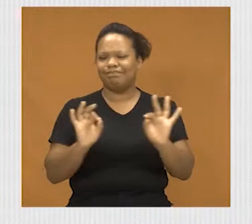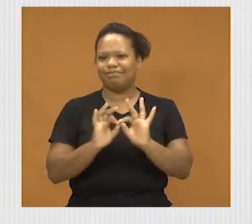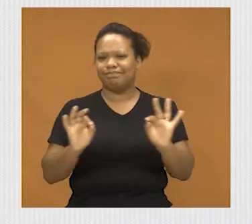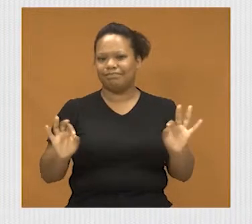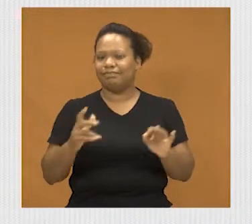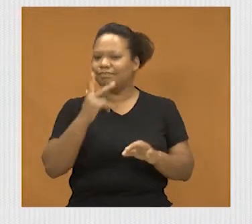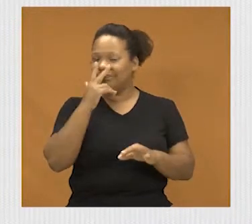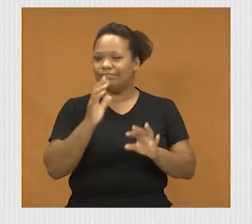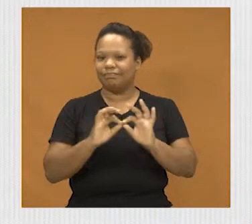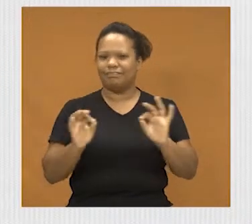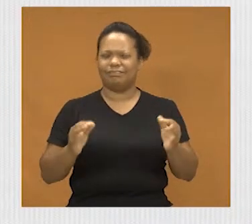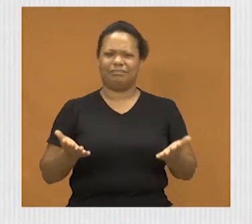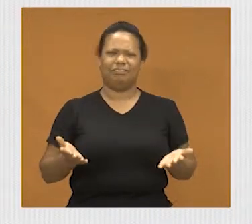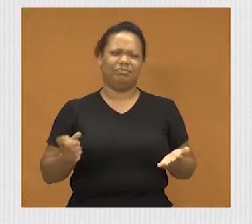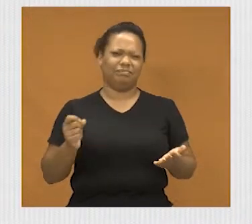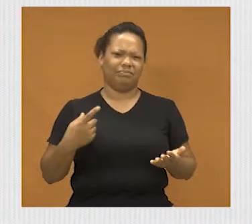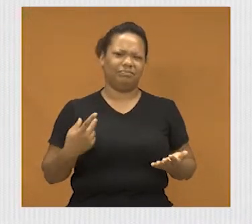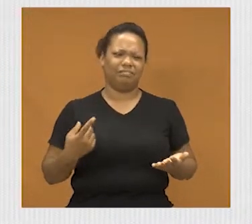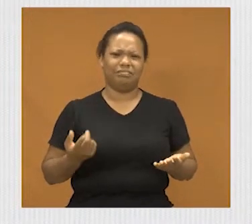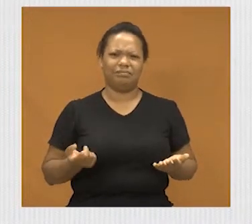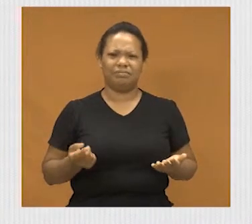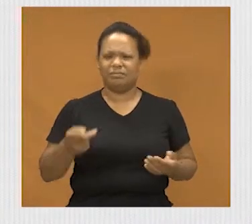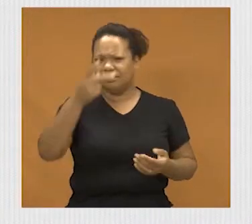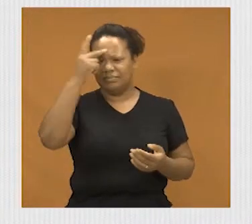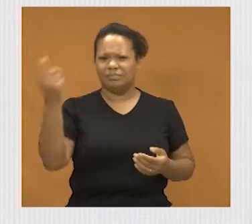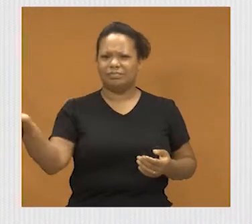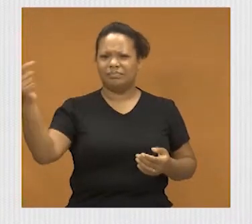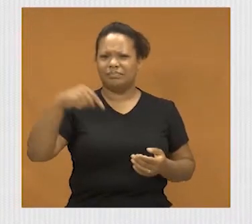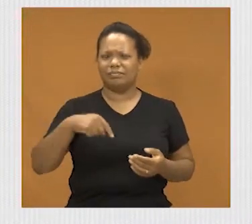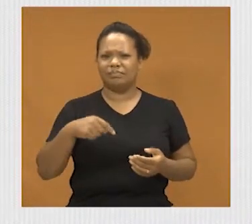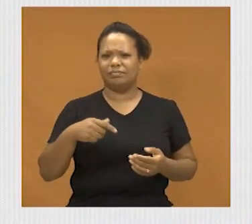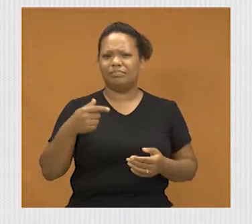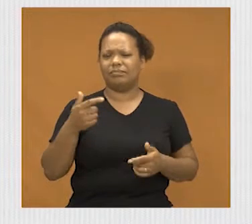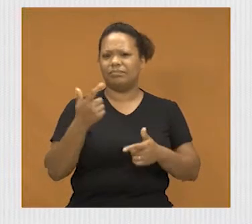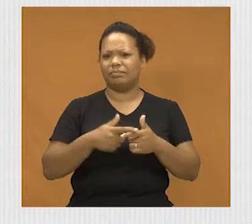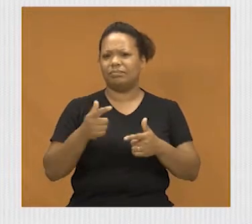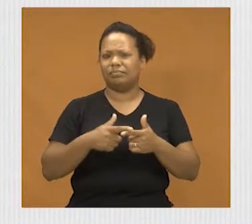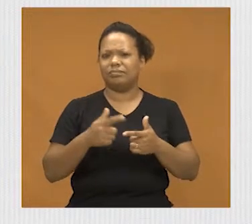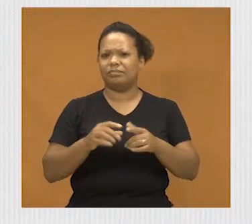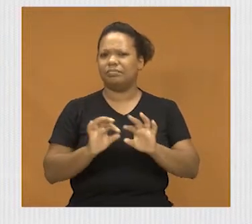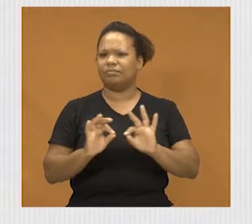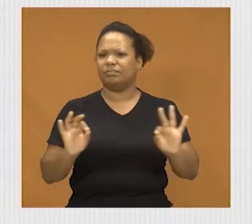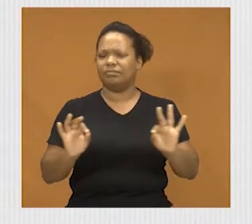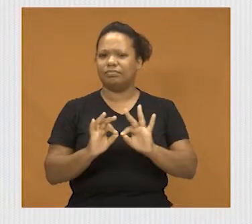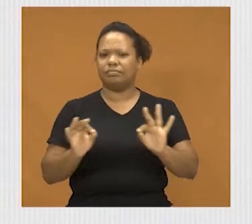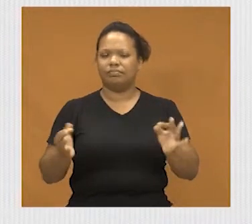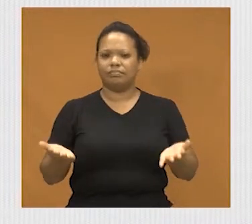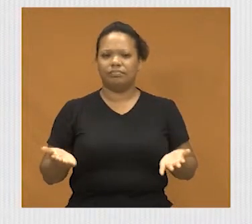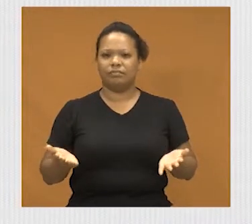tá? Vocês vão falar, poxa, mas por que esse morador ele fala sobre situações tão simples,